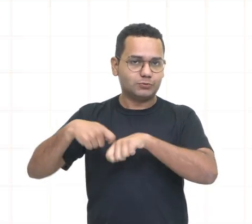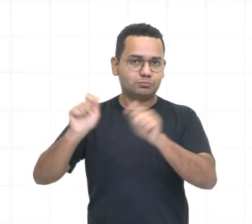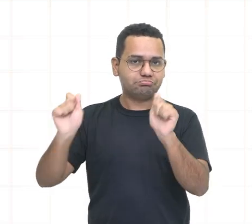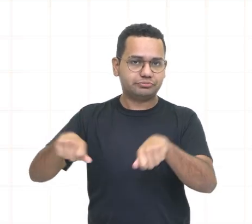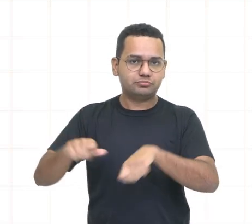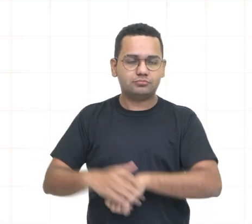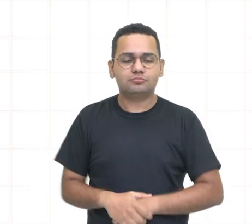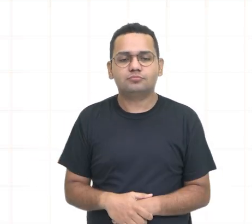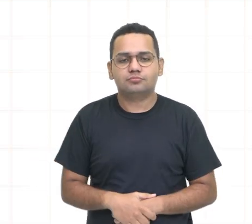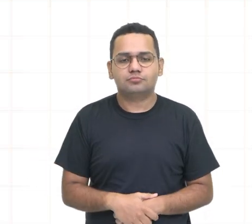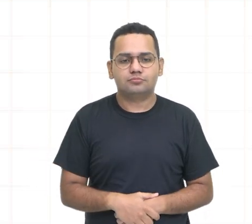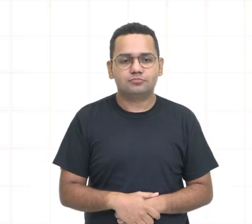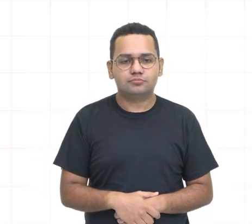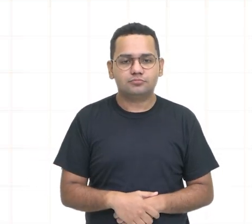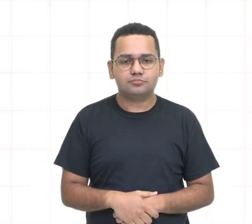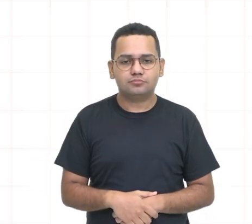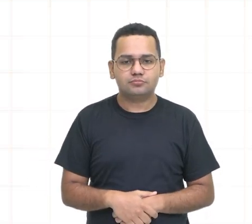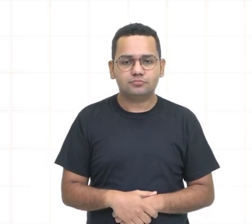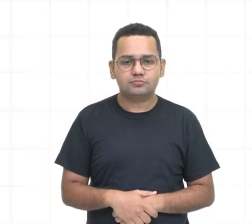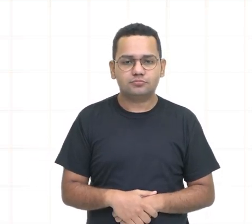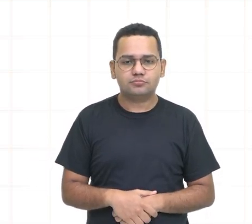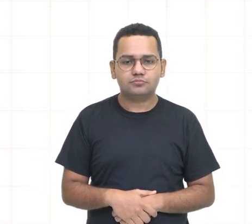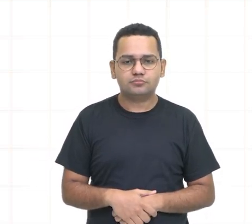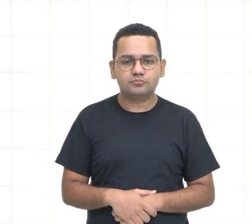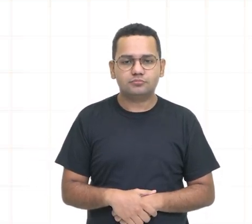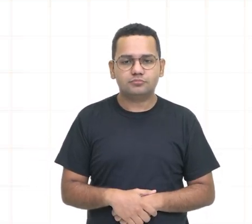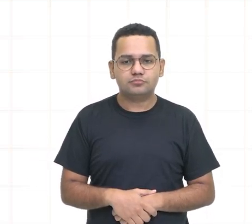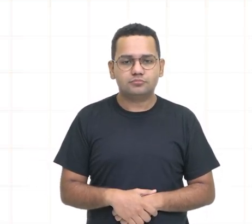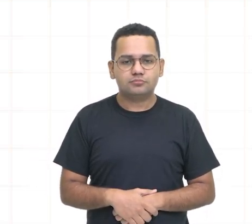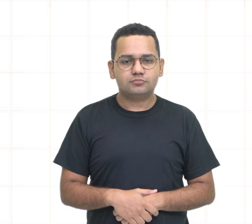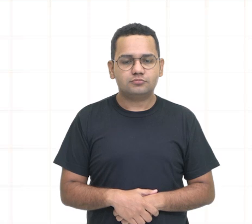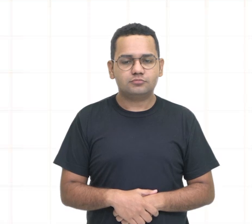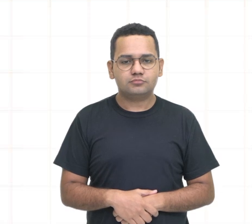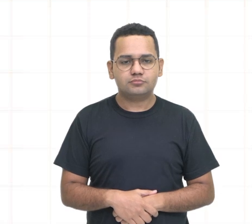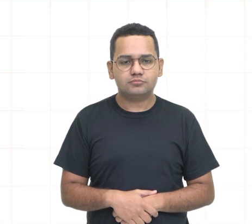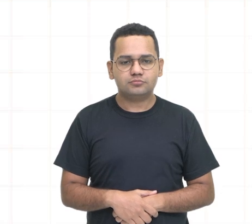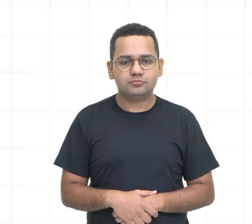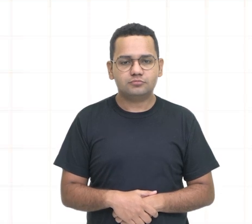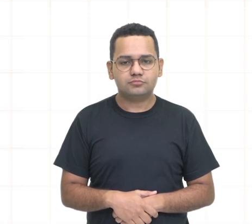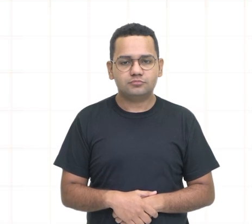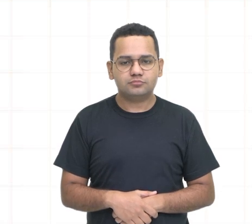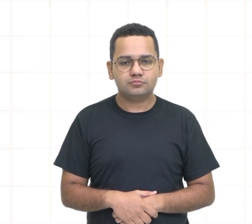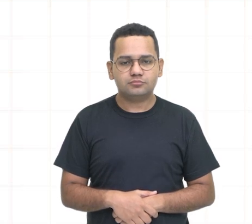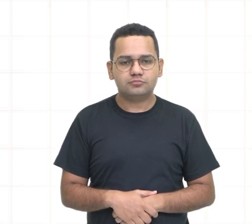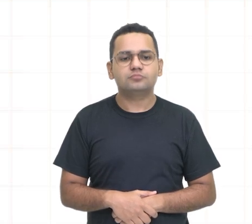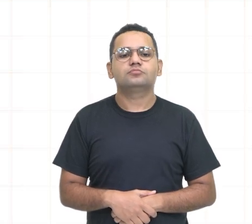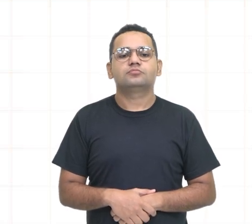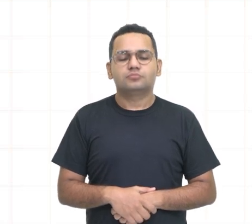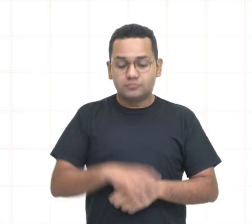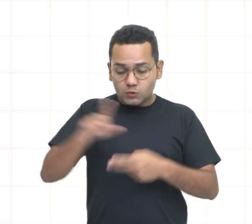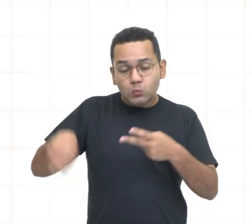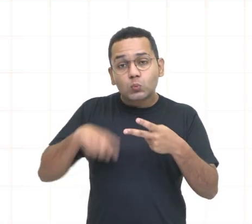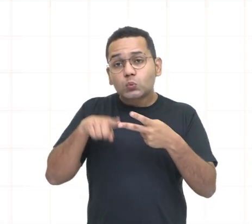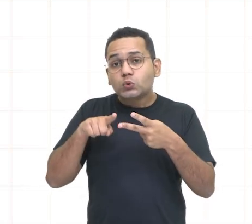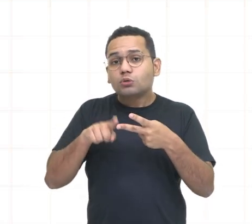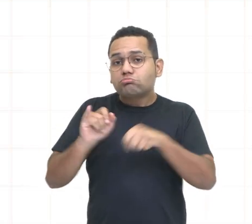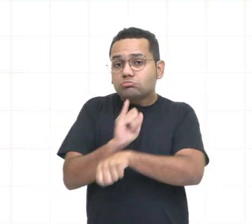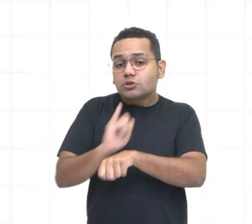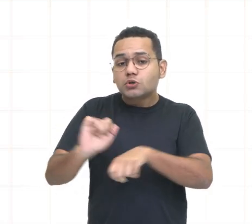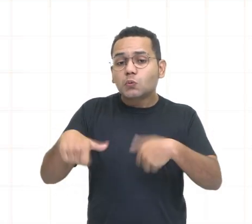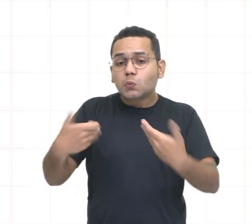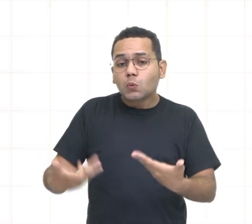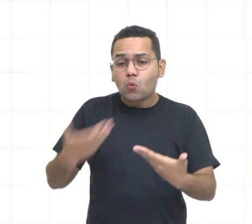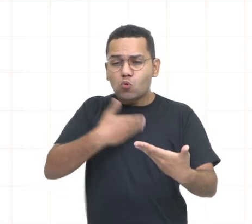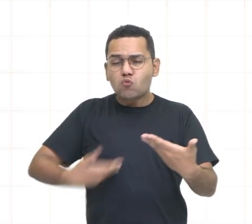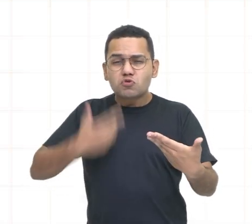pela implementação de políticas que preparam o terreno para o crescimento econômico sustentável. Olha